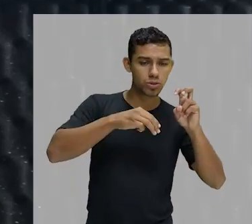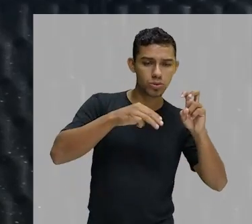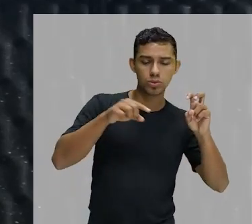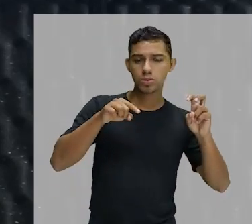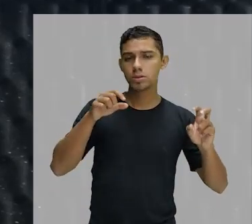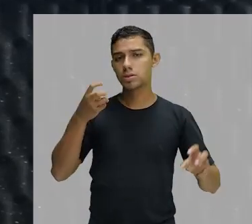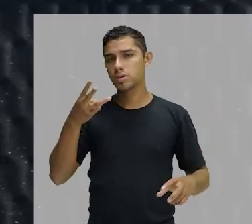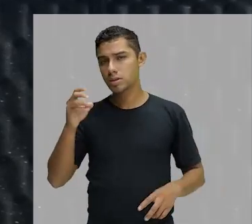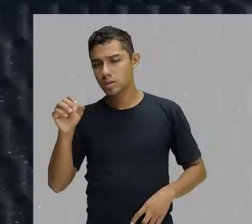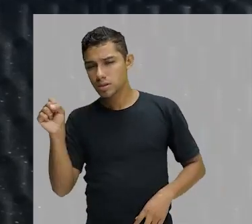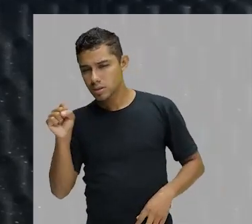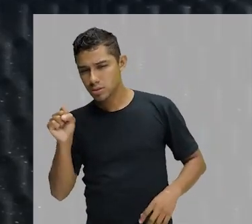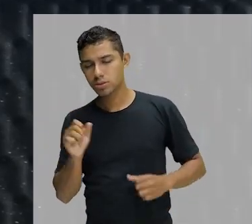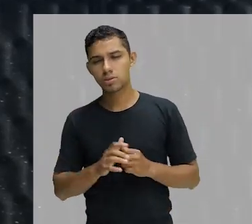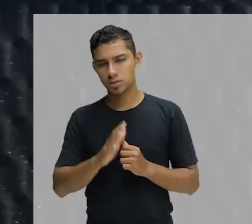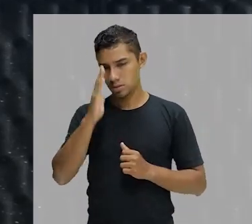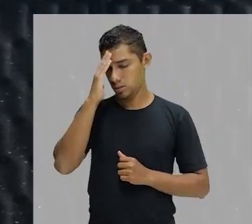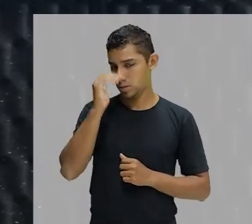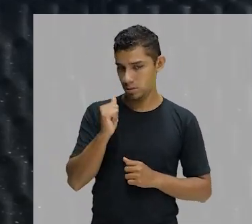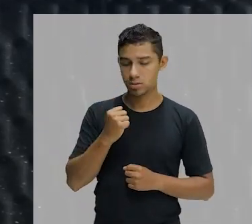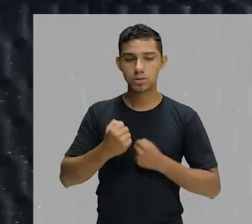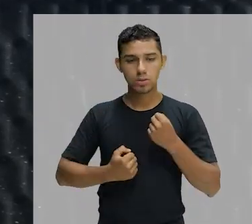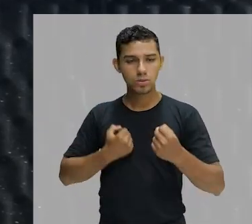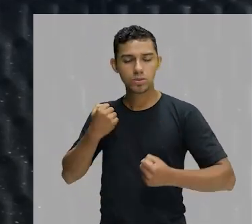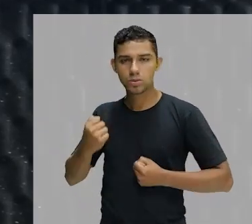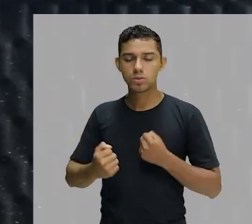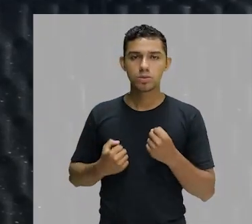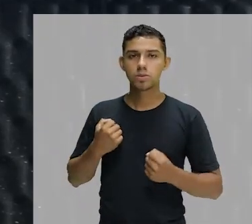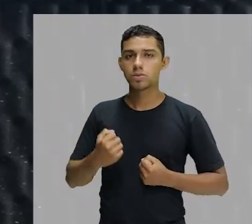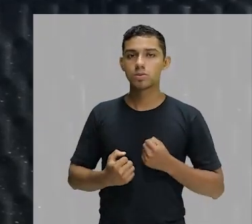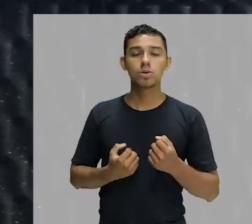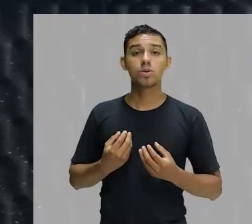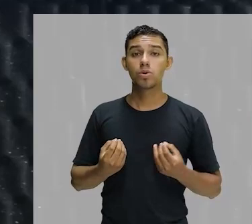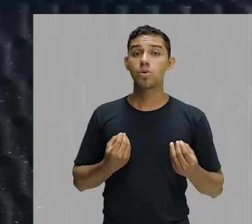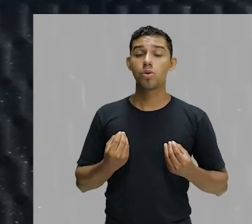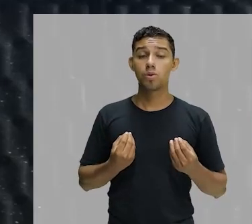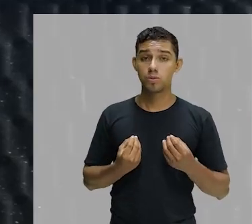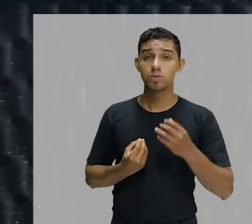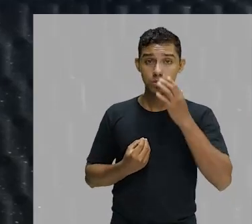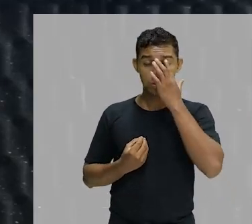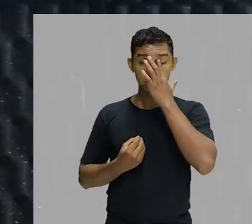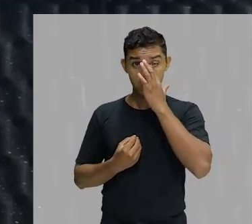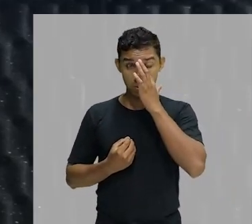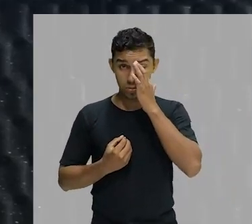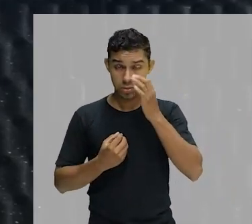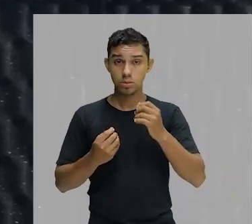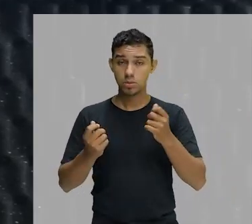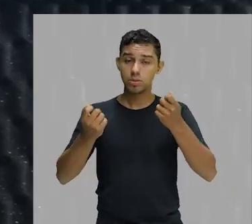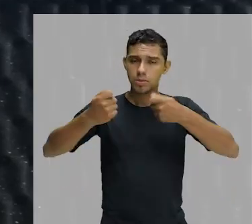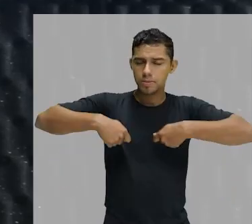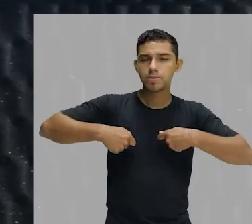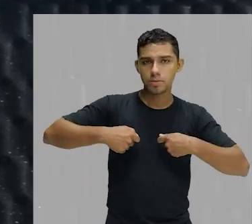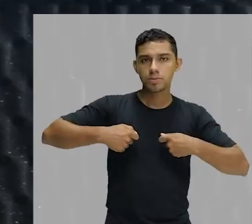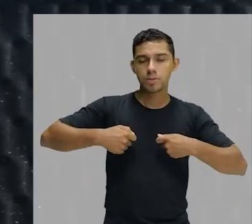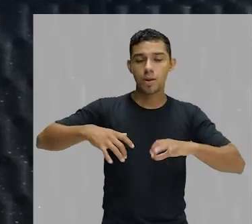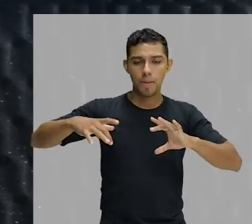eu tenho noção da velocidade que eu vou aplicar, como eu vou correr para que eu consiga chegar nesse